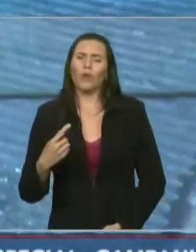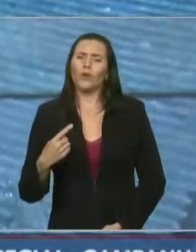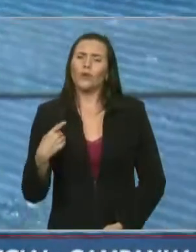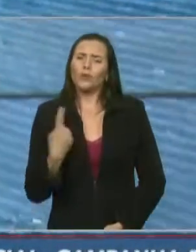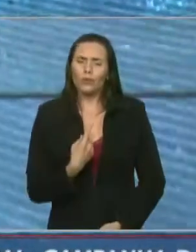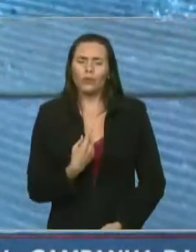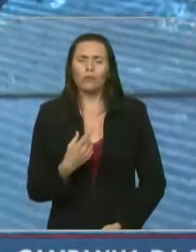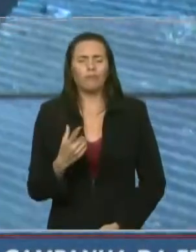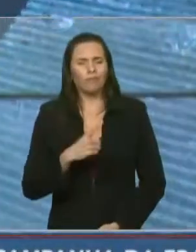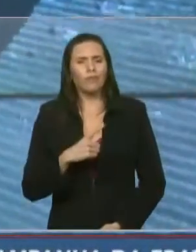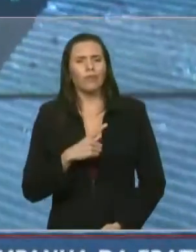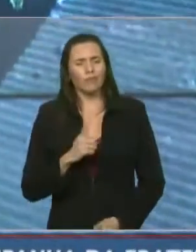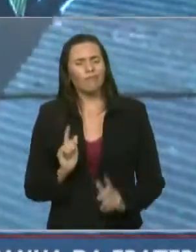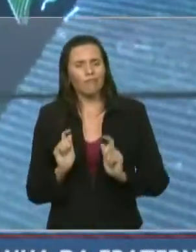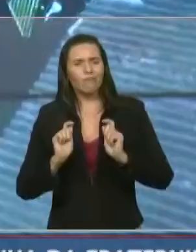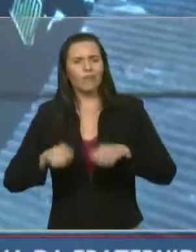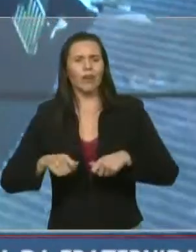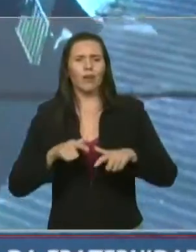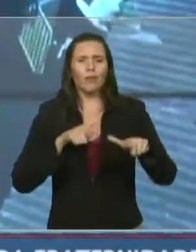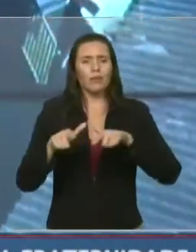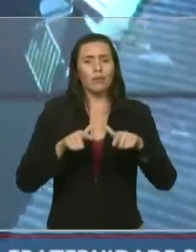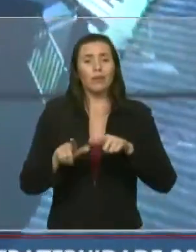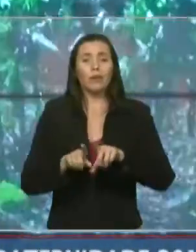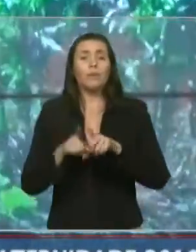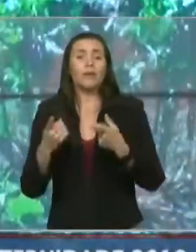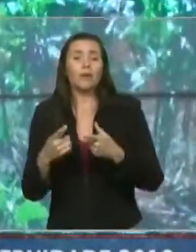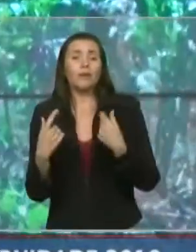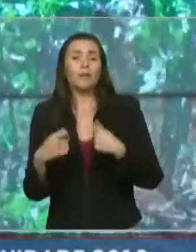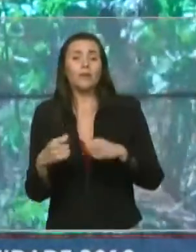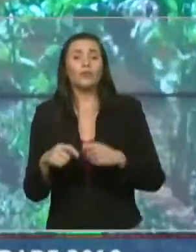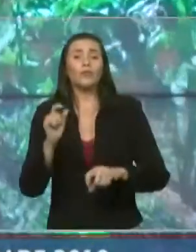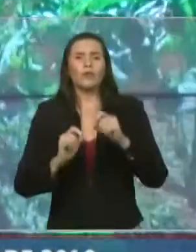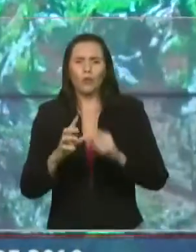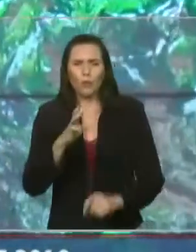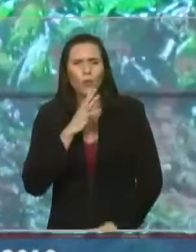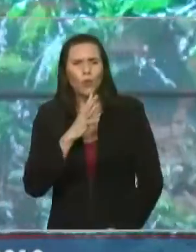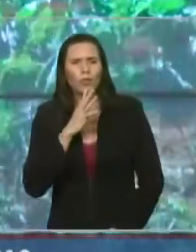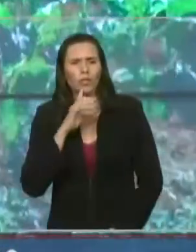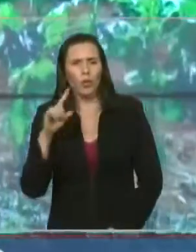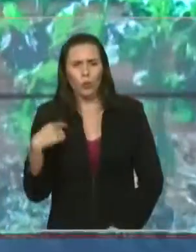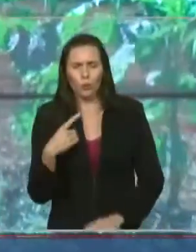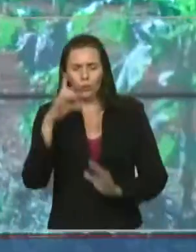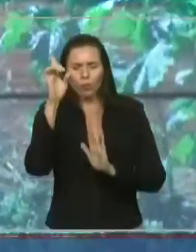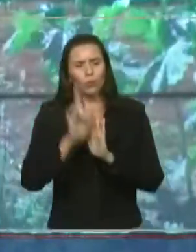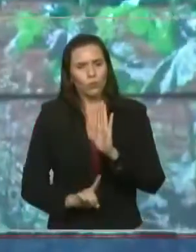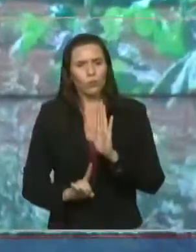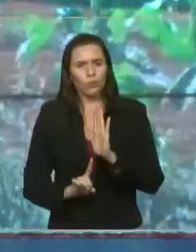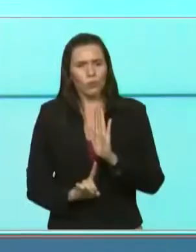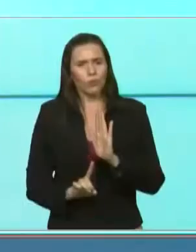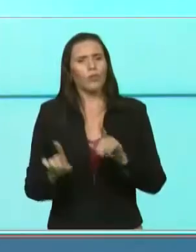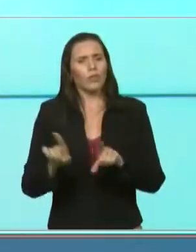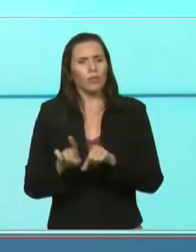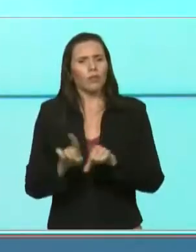muita condição de trabalhar, só porque precisa mais de ter conhecimento e ajuda para poder a gente seguir